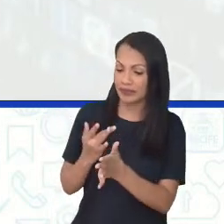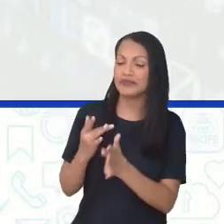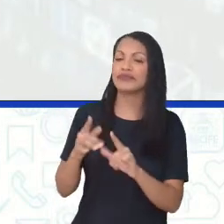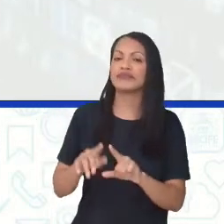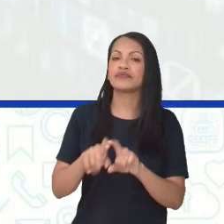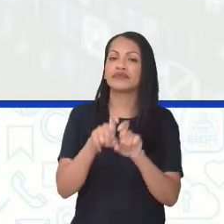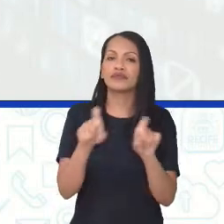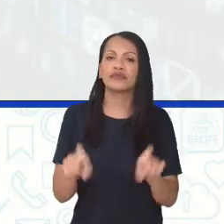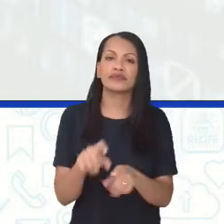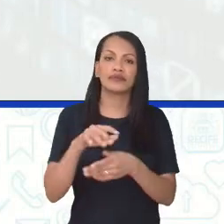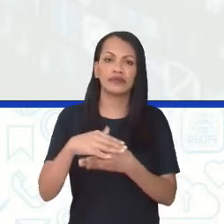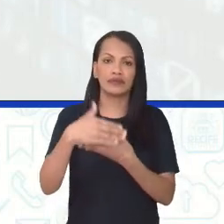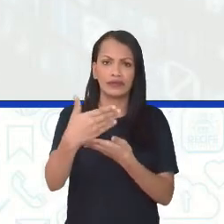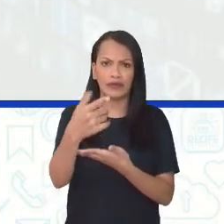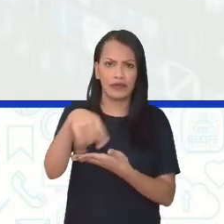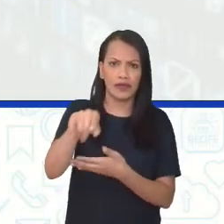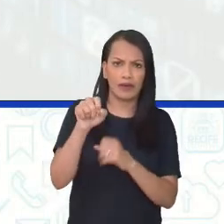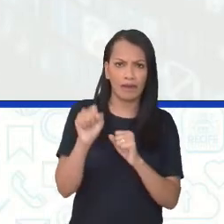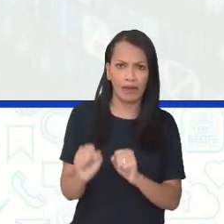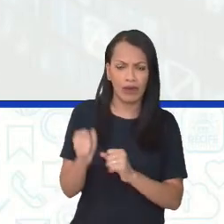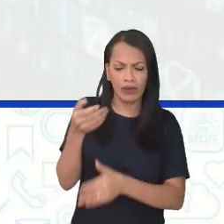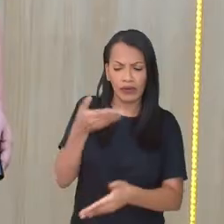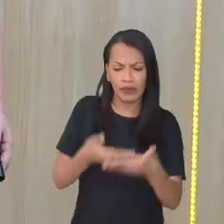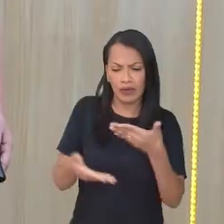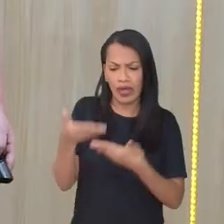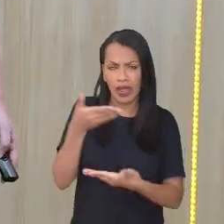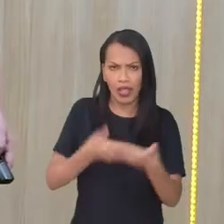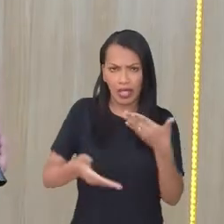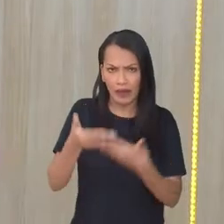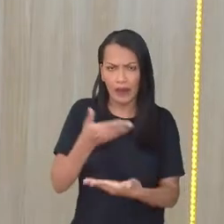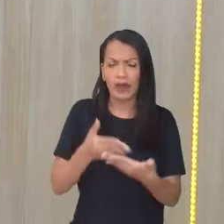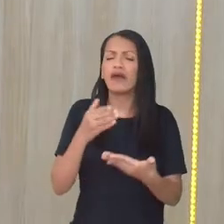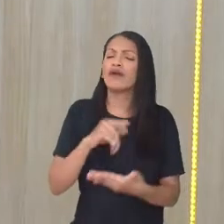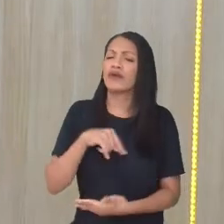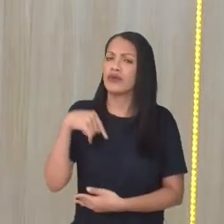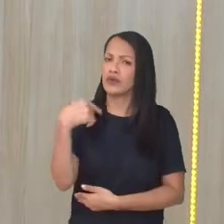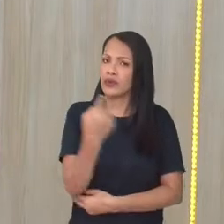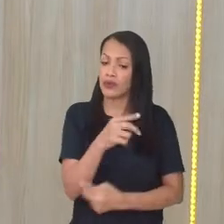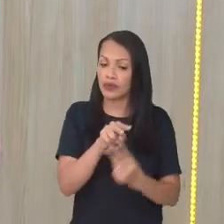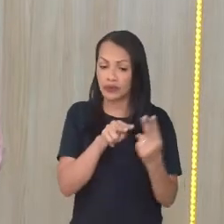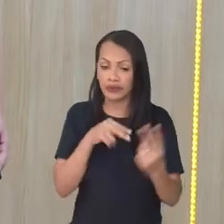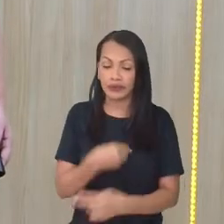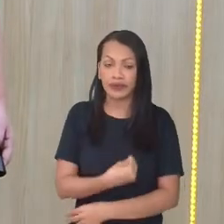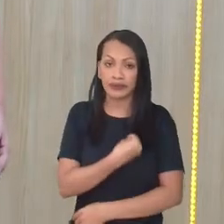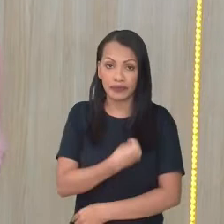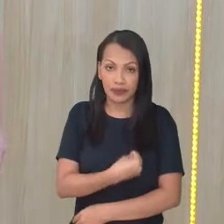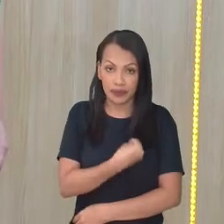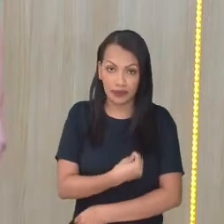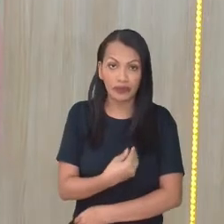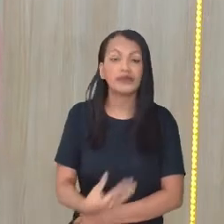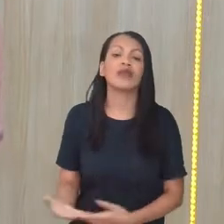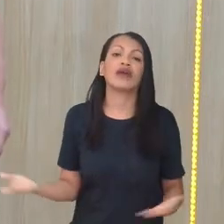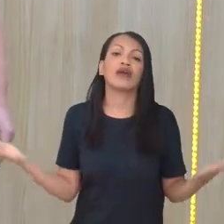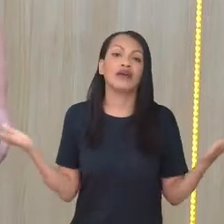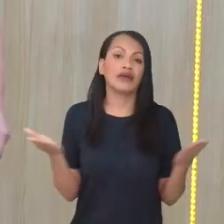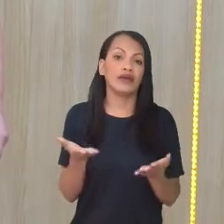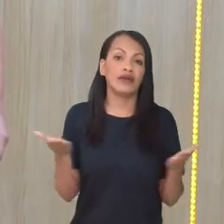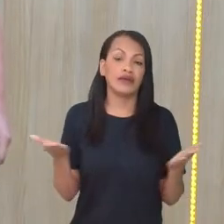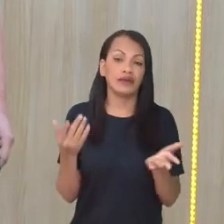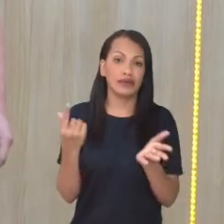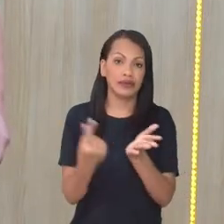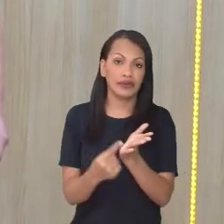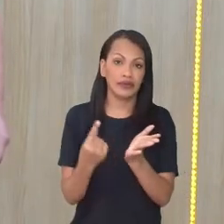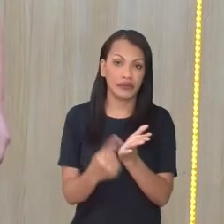interagir conosco aqui. Você, aluno da Prefeitura Municipal do Recife, pode interagir agora no